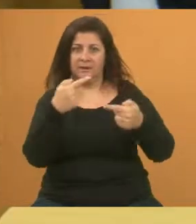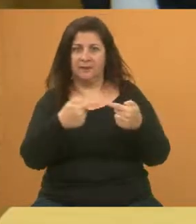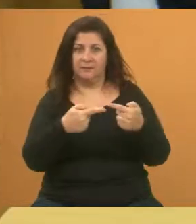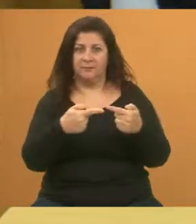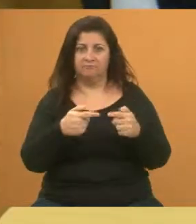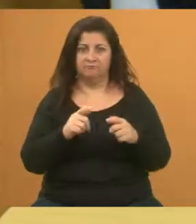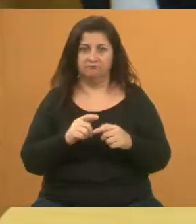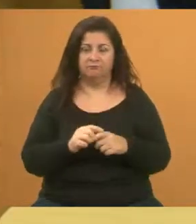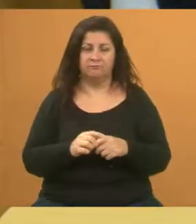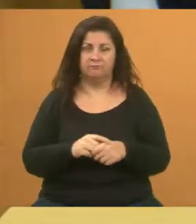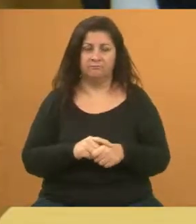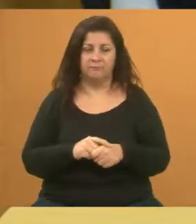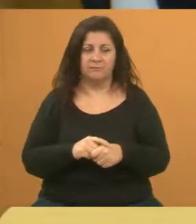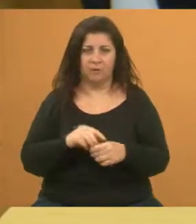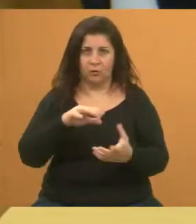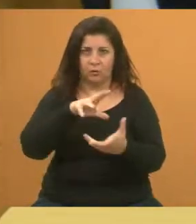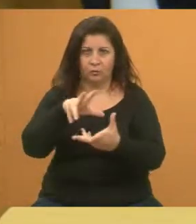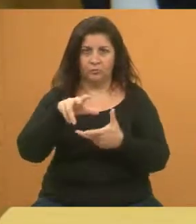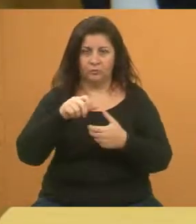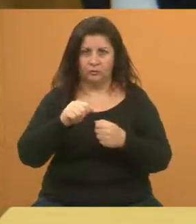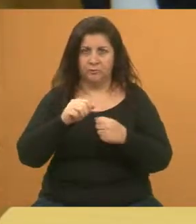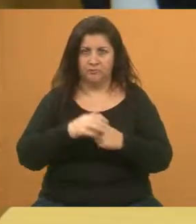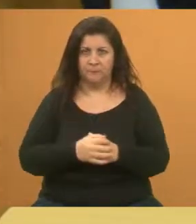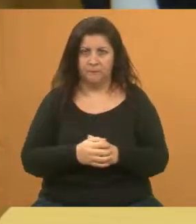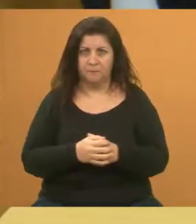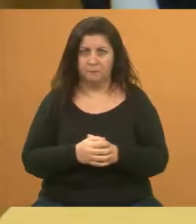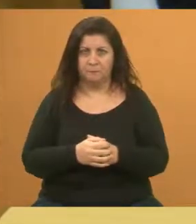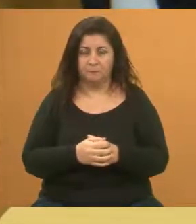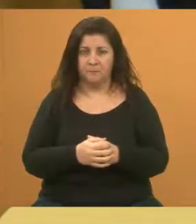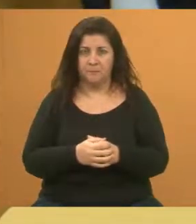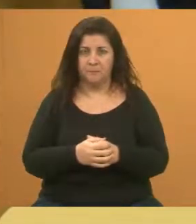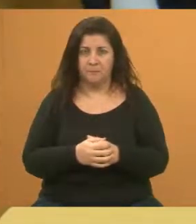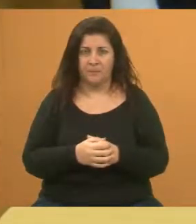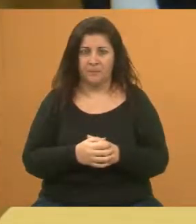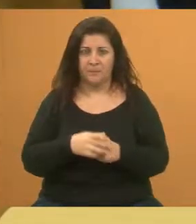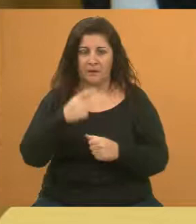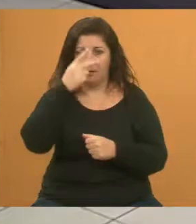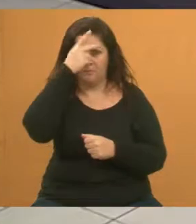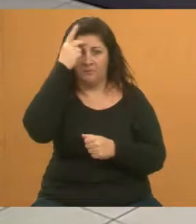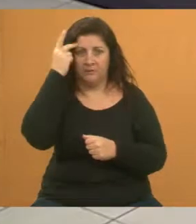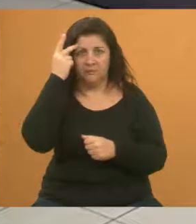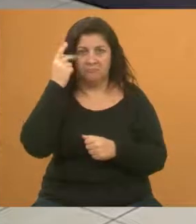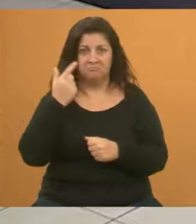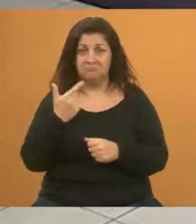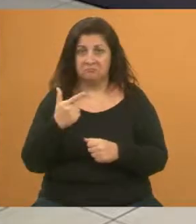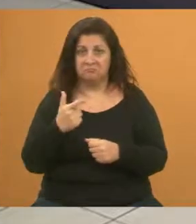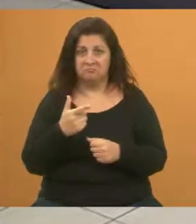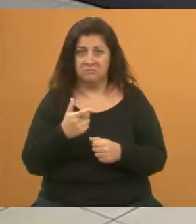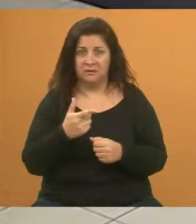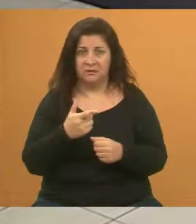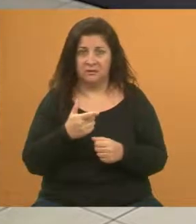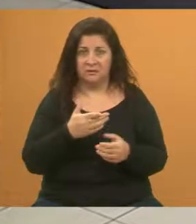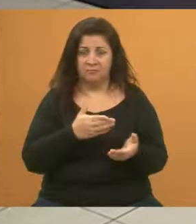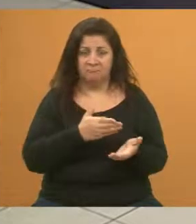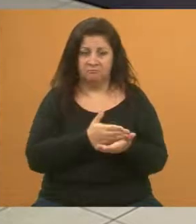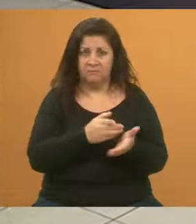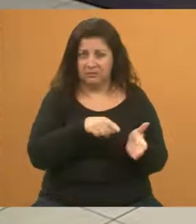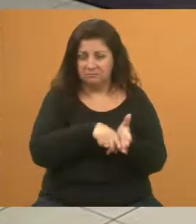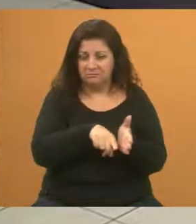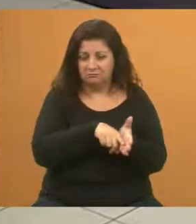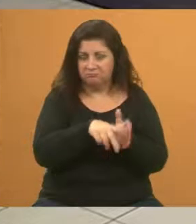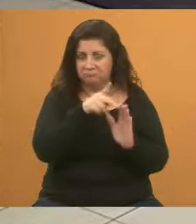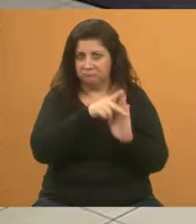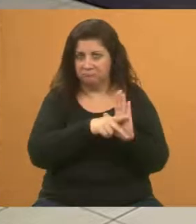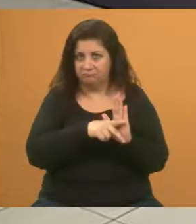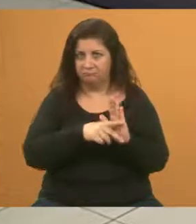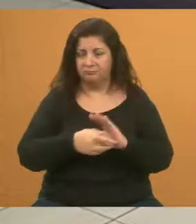atenção, principalmente as pessoas que não tiveram acesso a esse